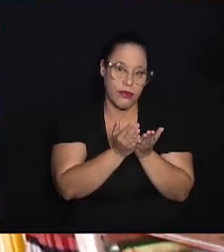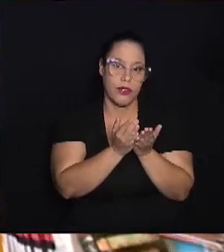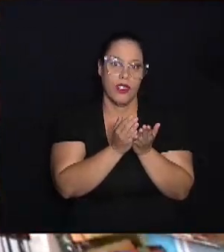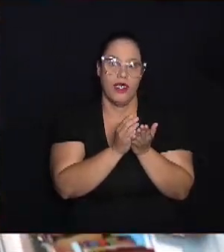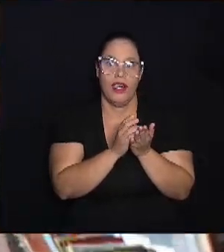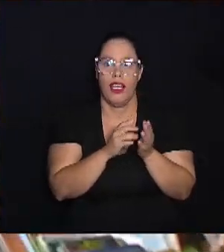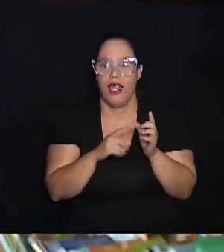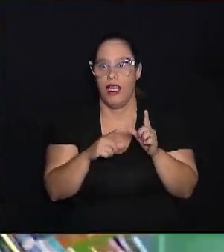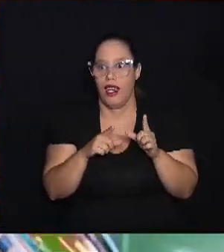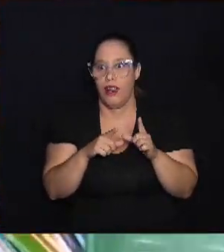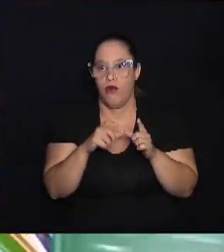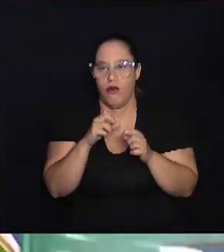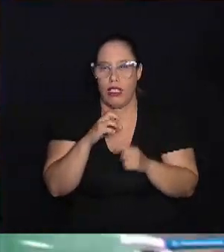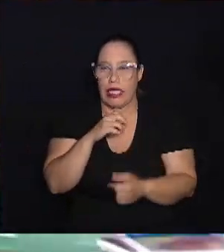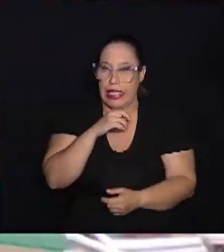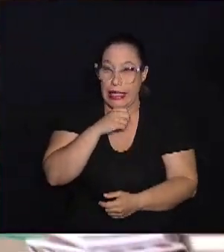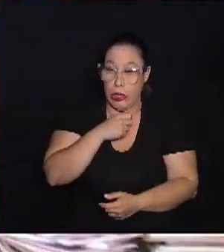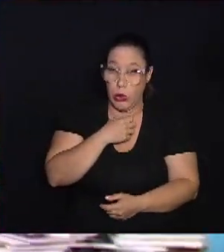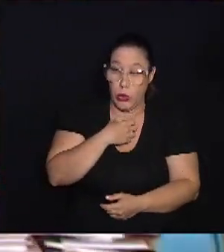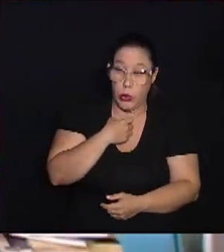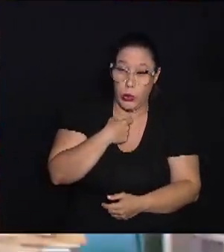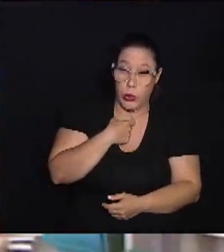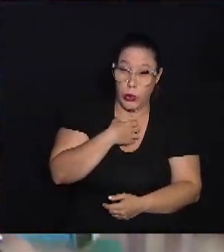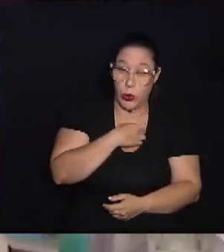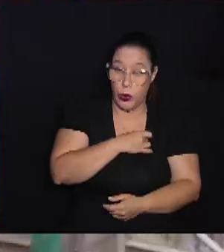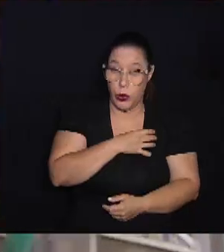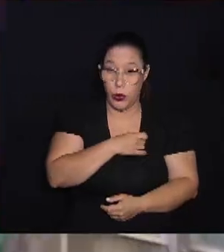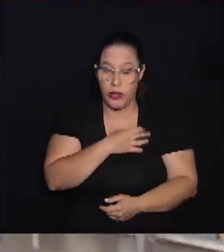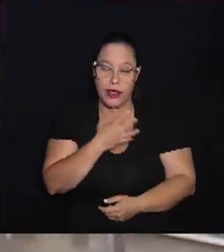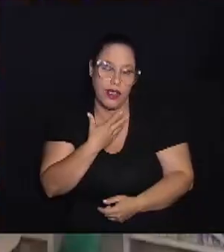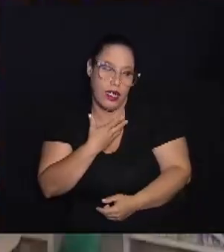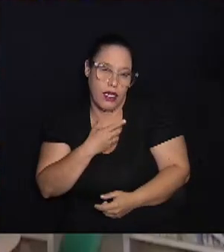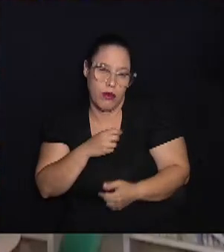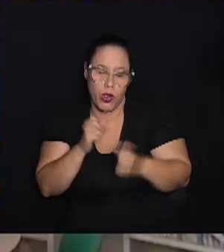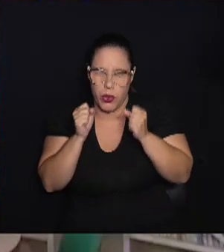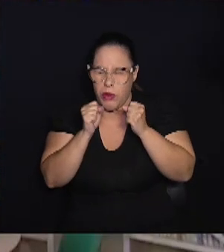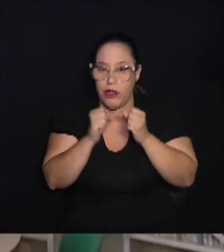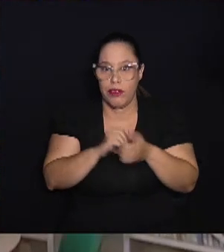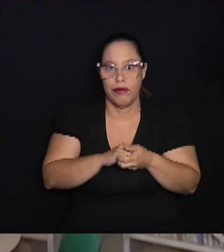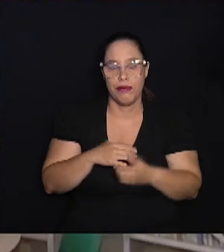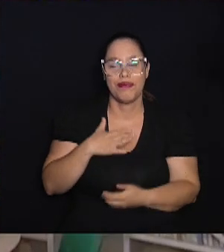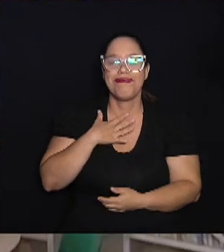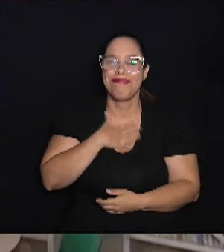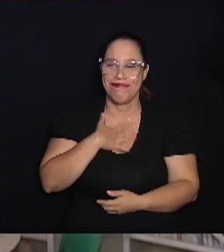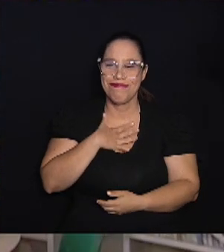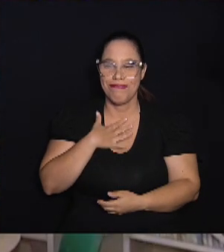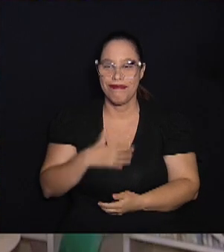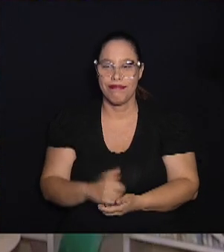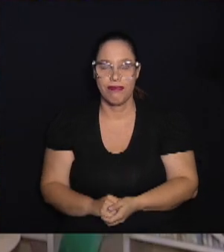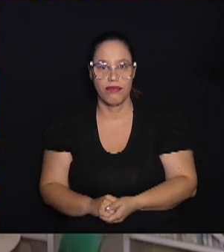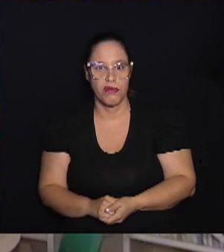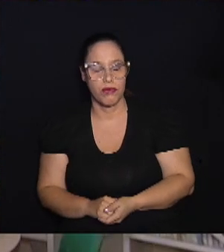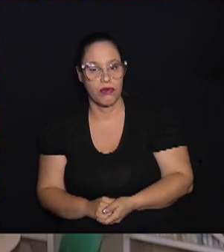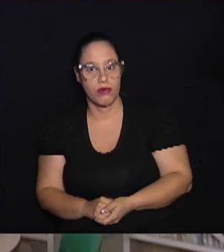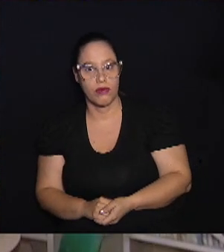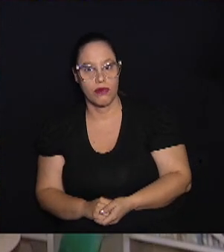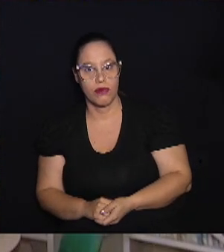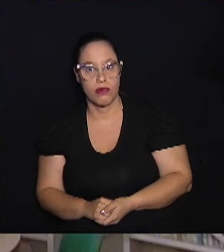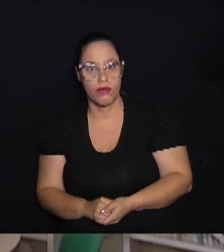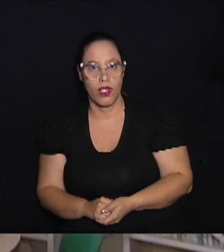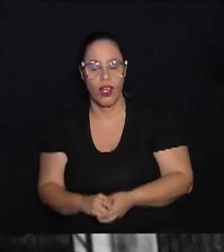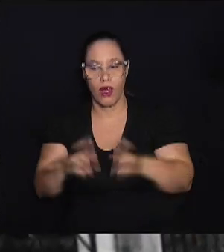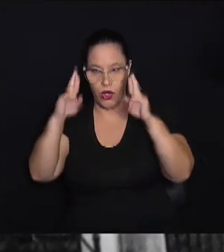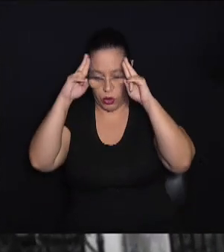terror, drama, suspense. Como você se sente aqui na escola? Me sinto bem. Sou bem